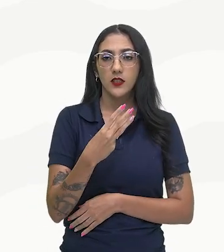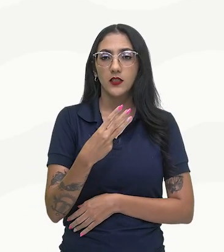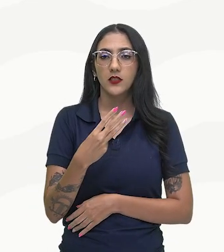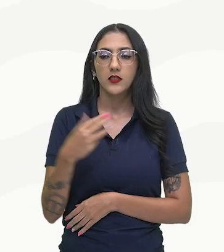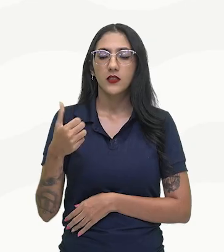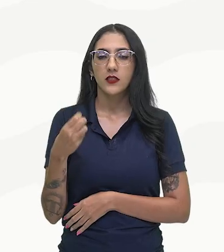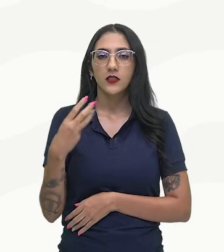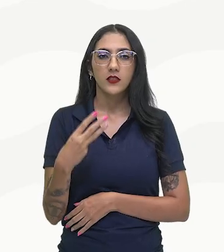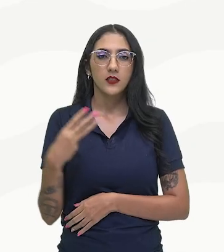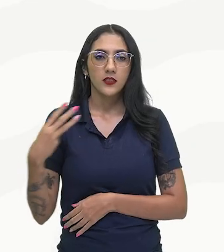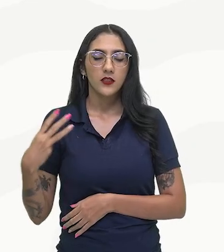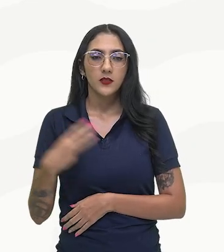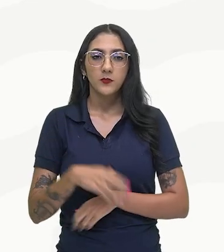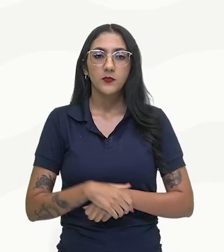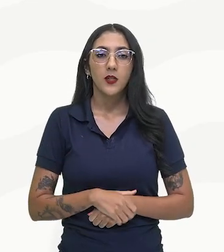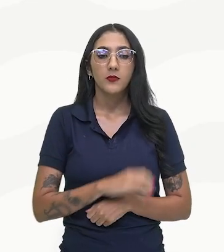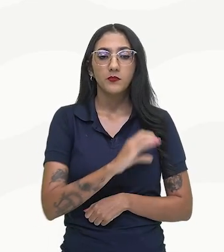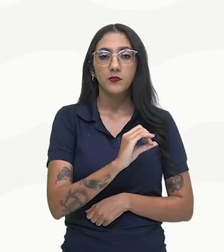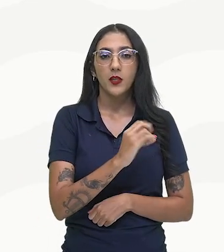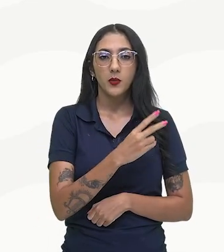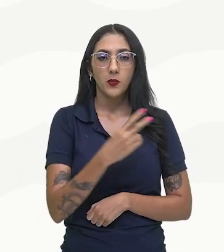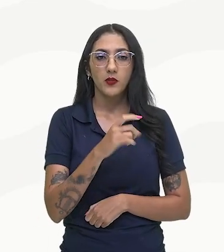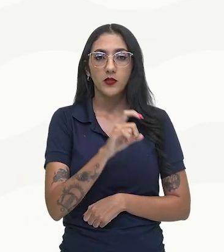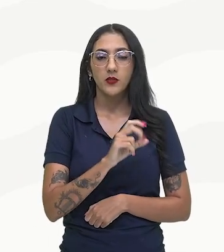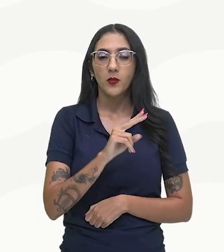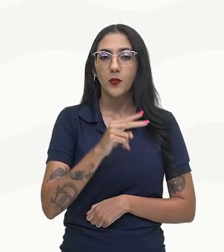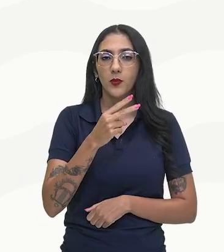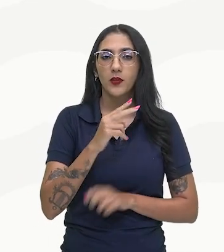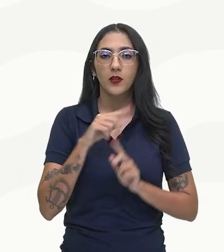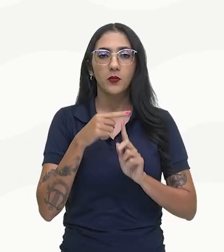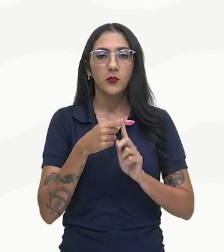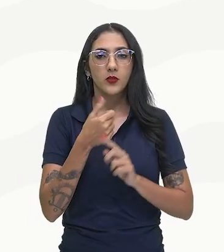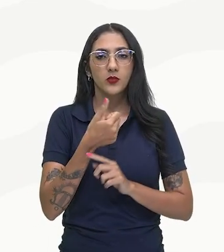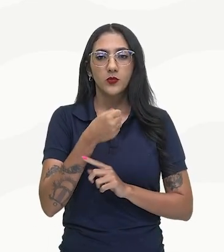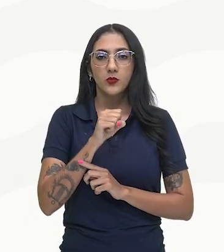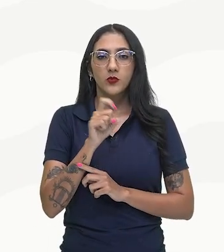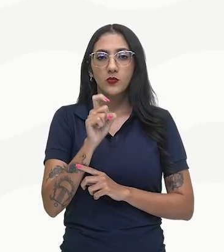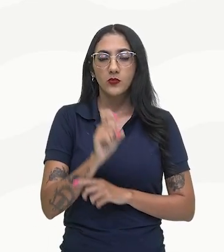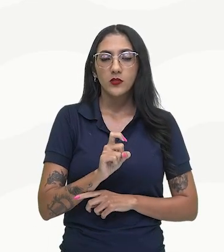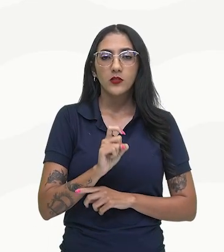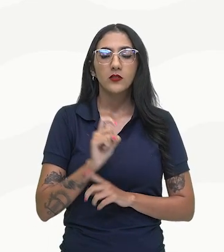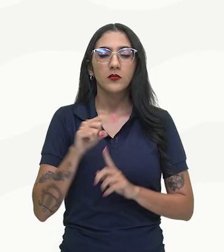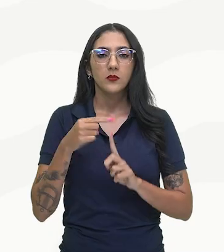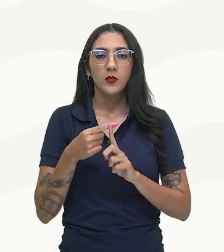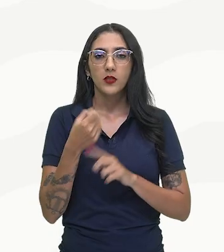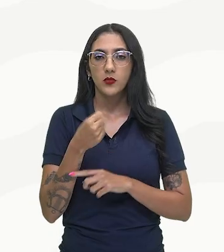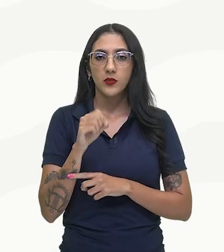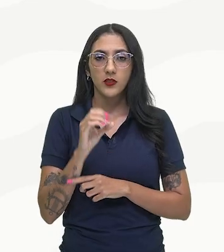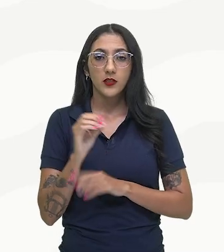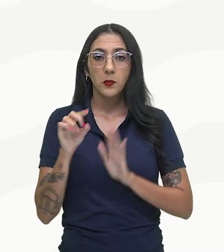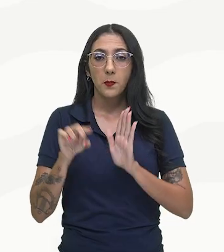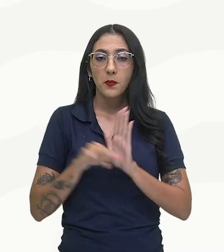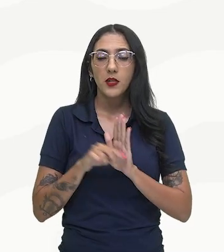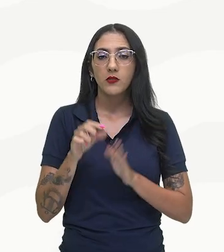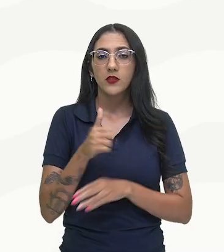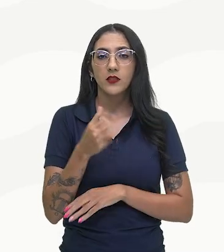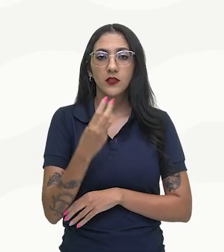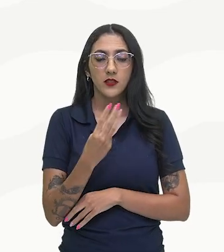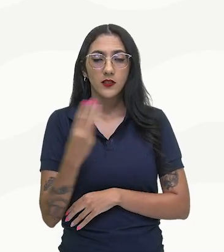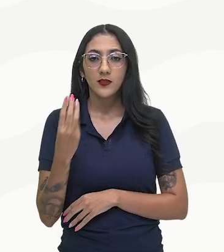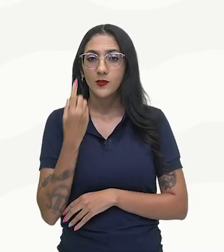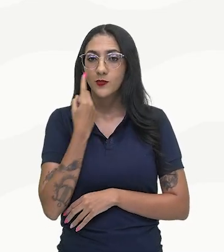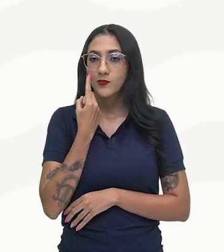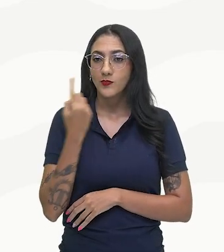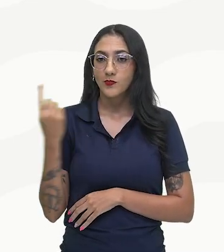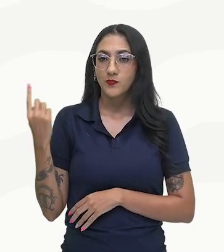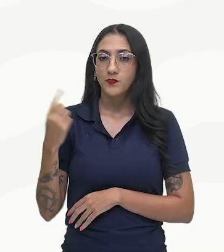fica 0 igual a x ao quadrado mais 18x mais 80 menos 133. A gente resolve